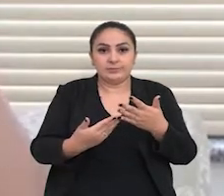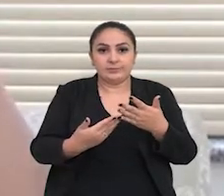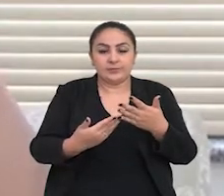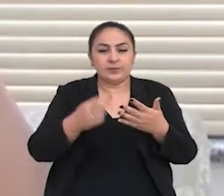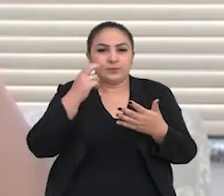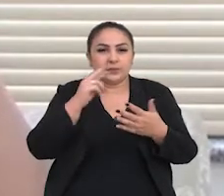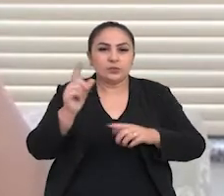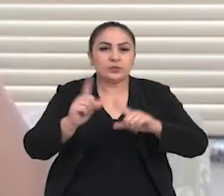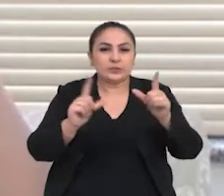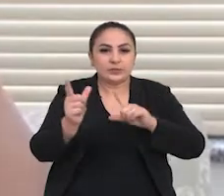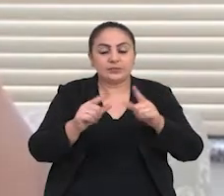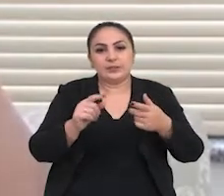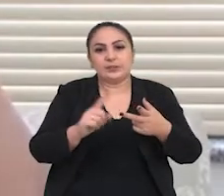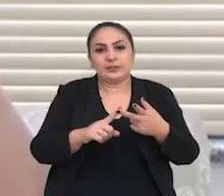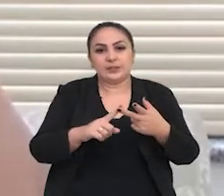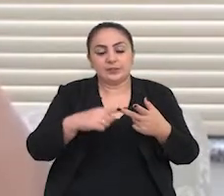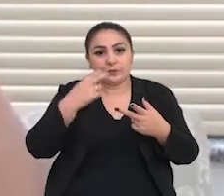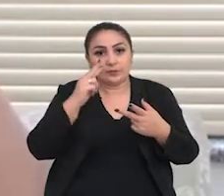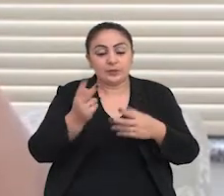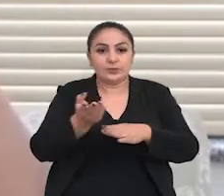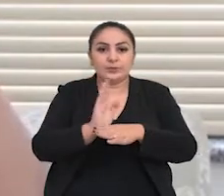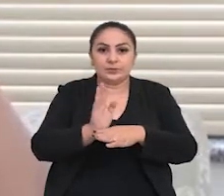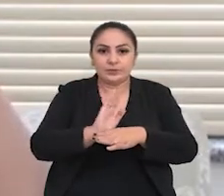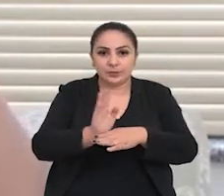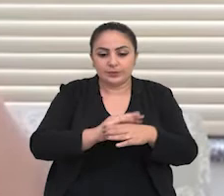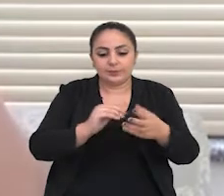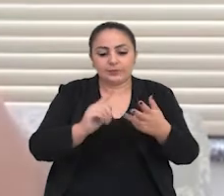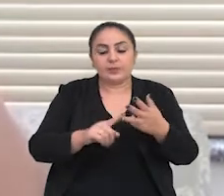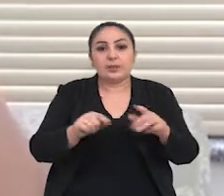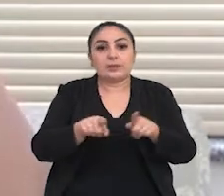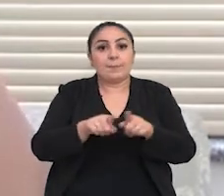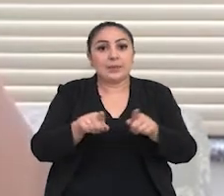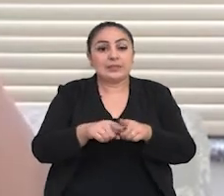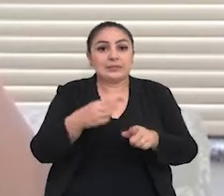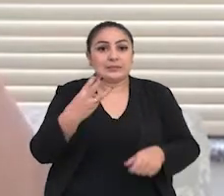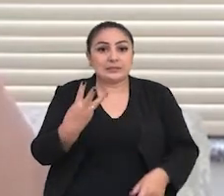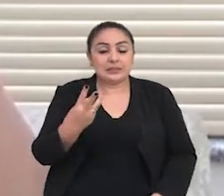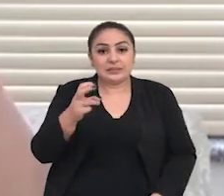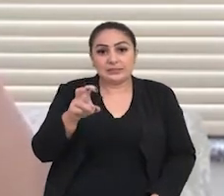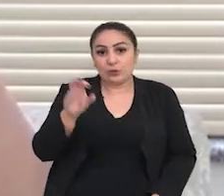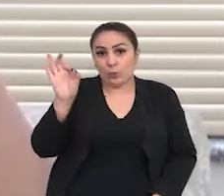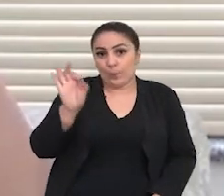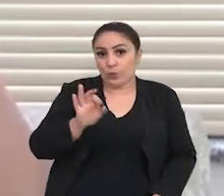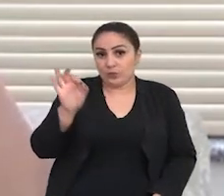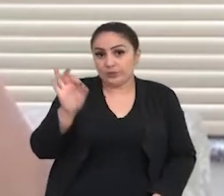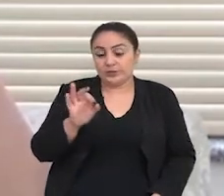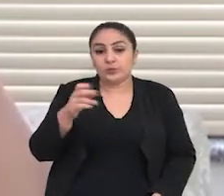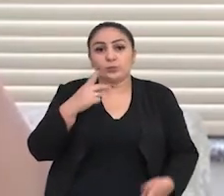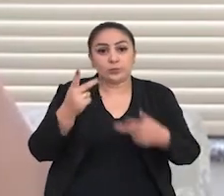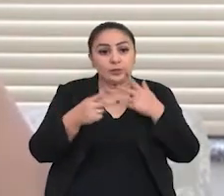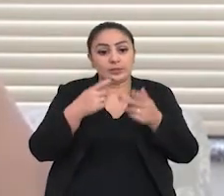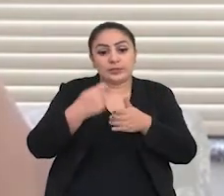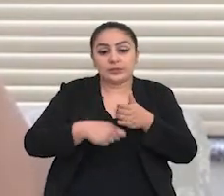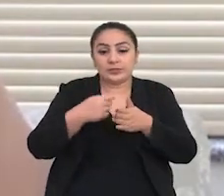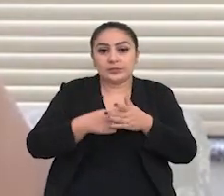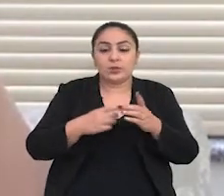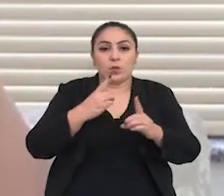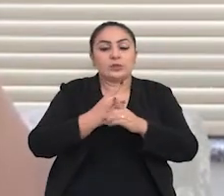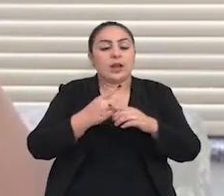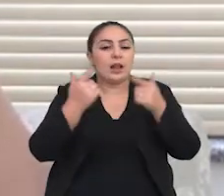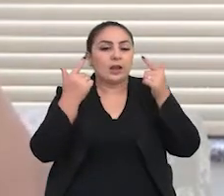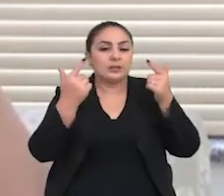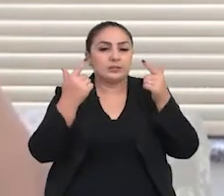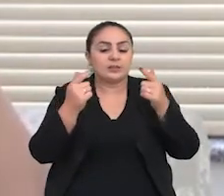né, assistindo TV, assistindo seriados, e enquanto 35% da amostra diz que